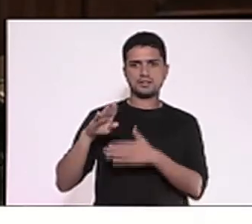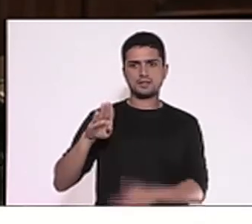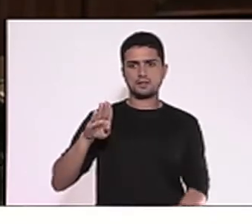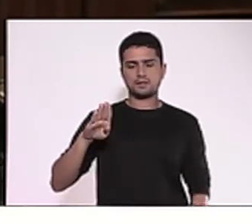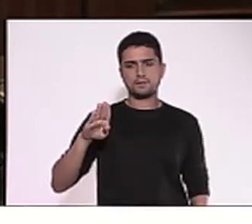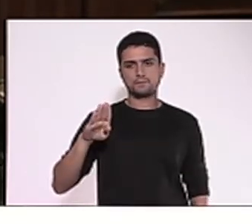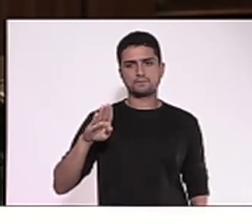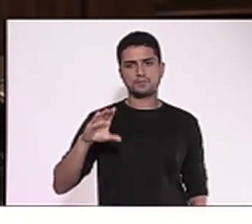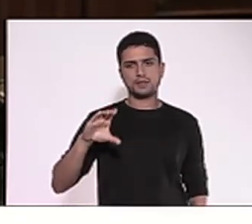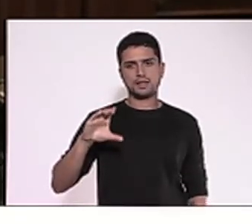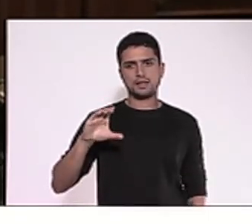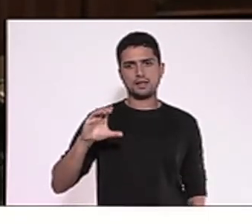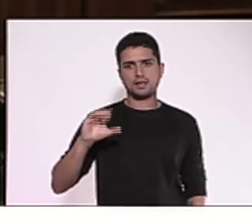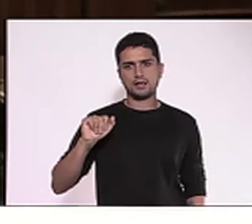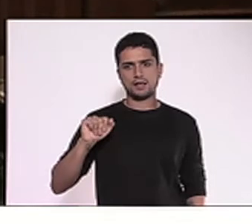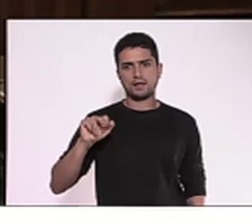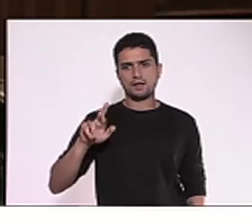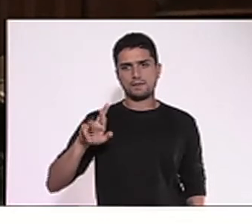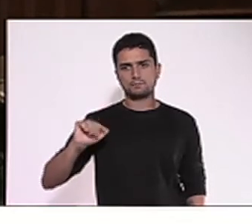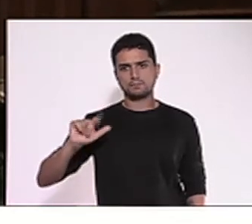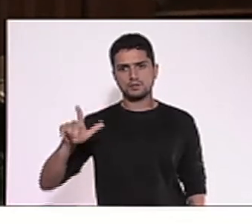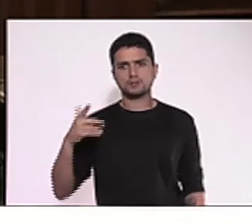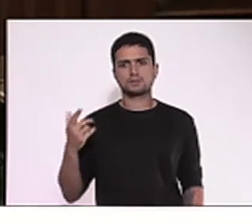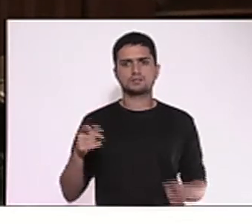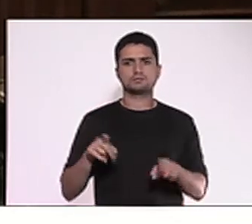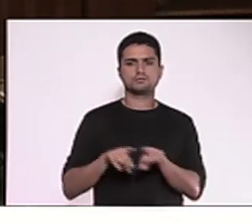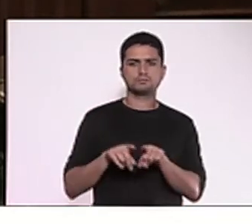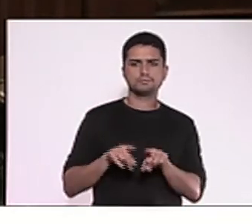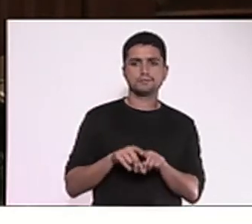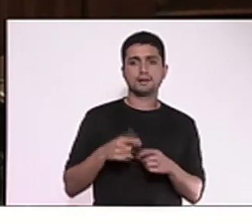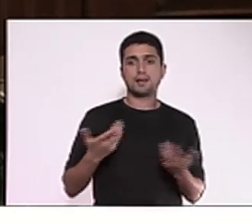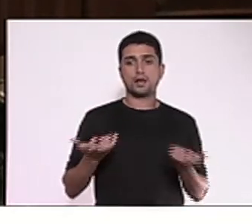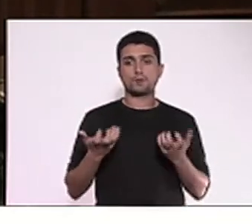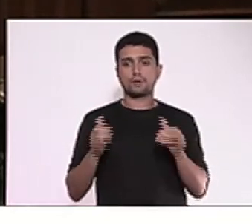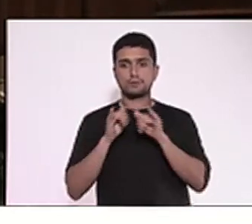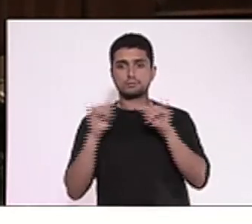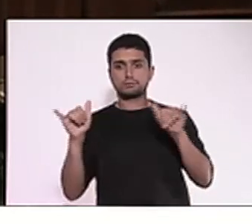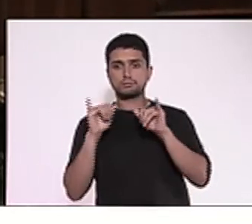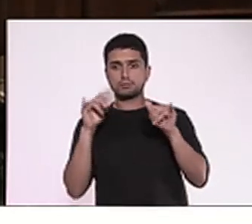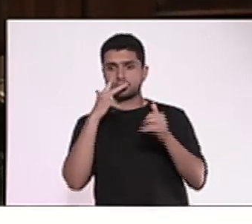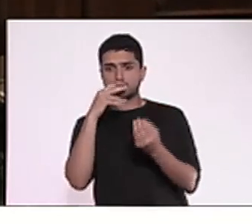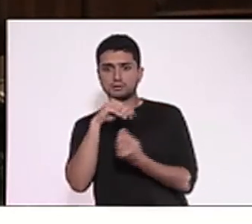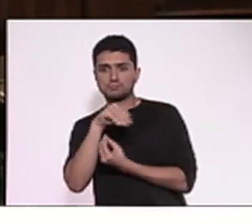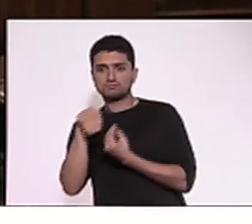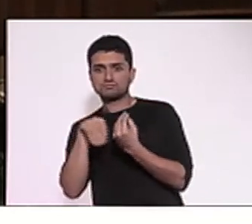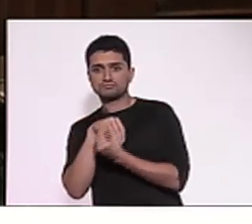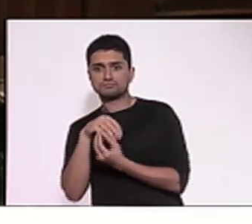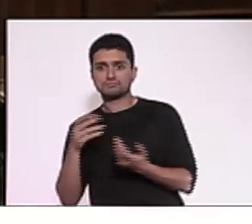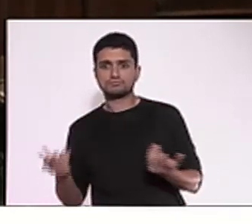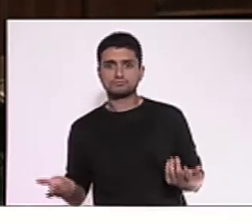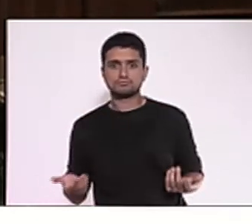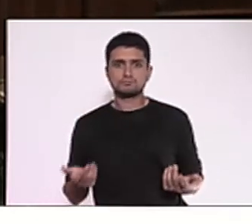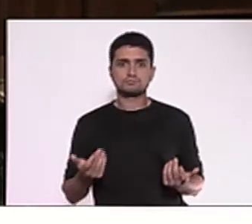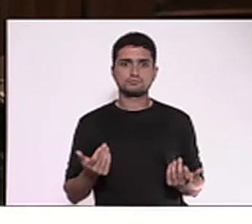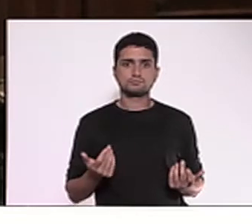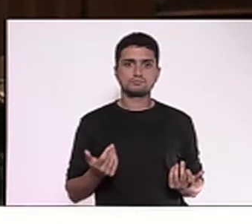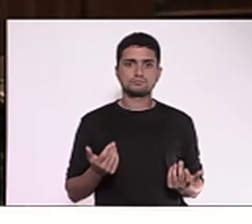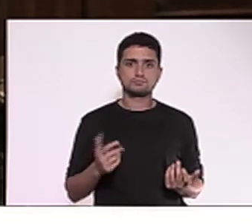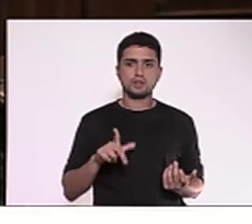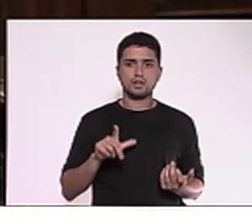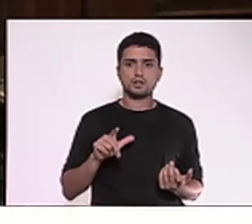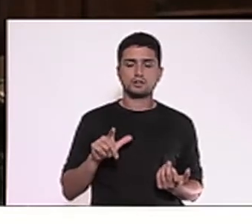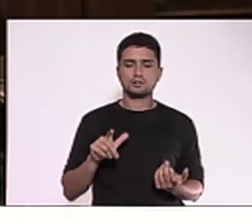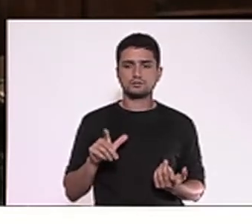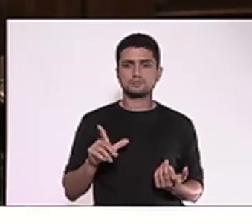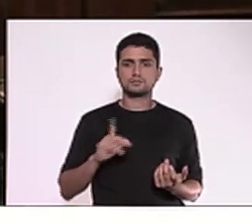outros protagonistas, e agora faz lobby com a sua base, faz lobby com os deputados aderentes, faz lobby